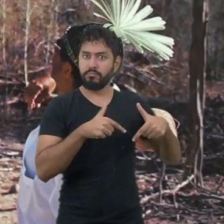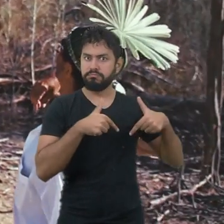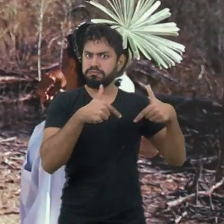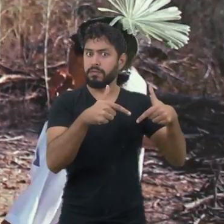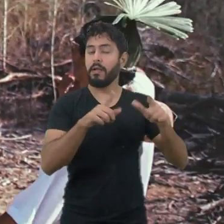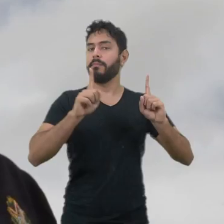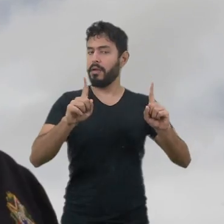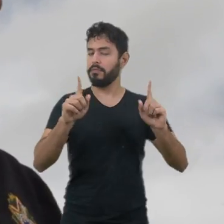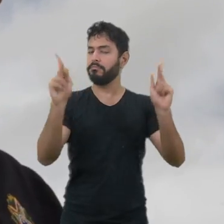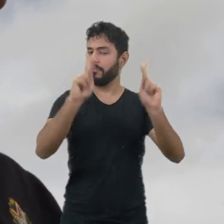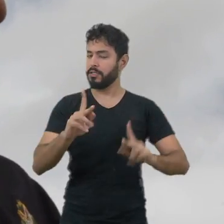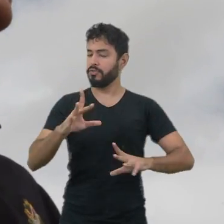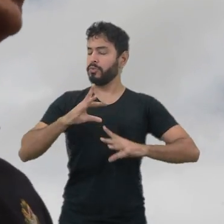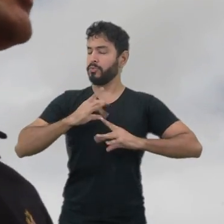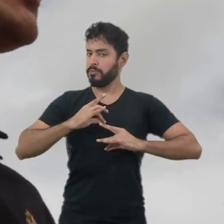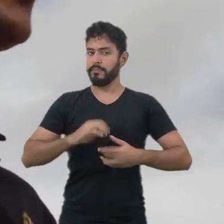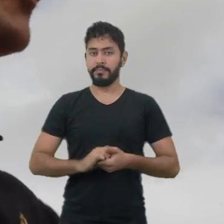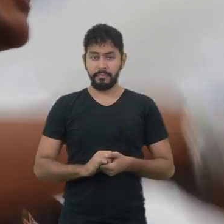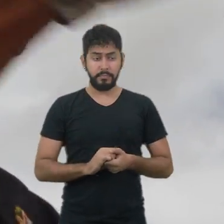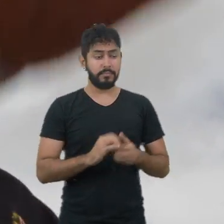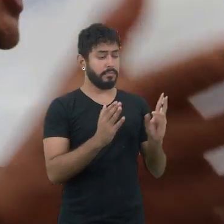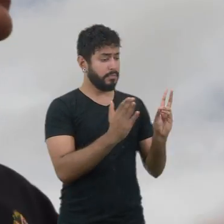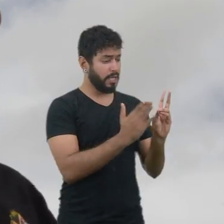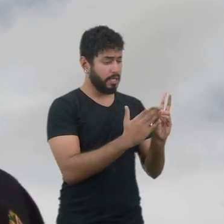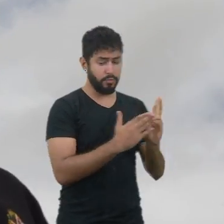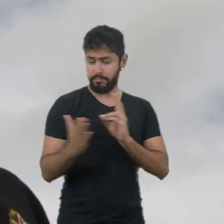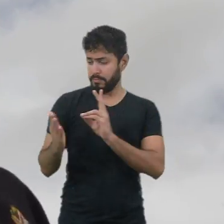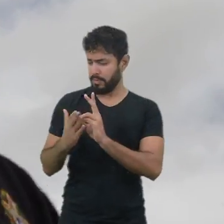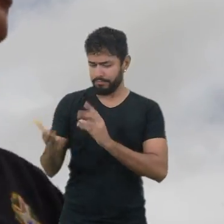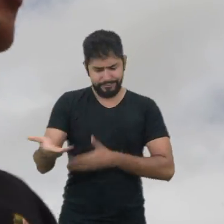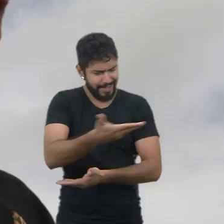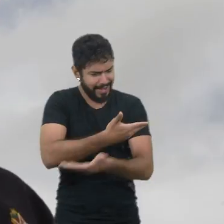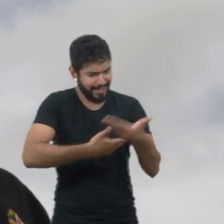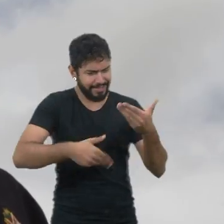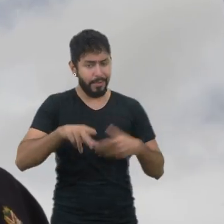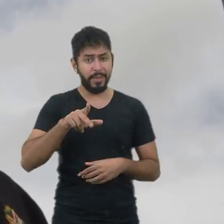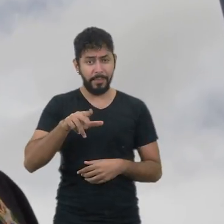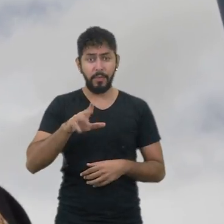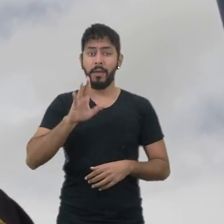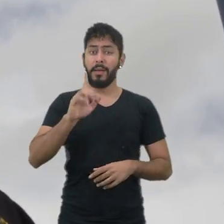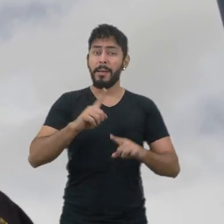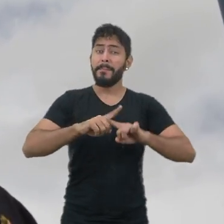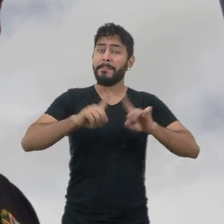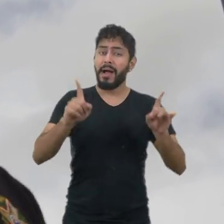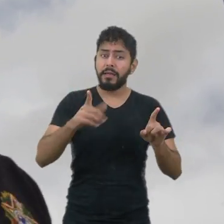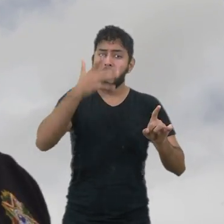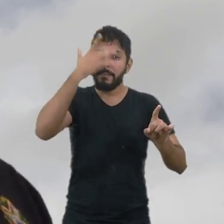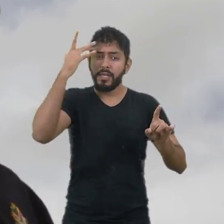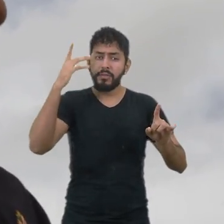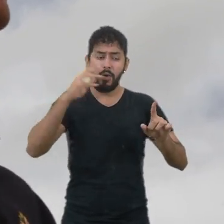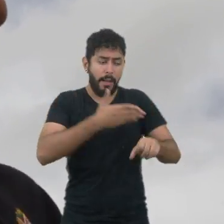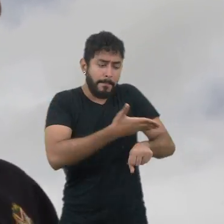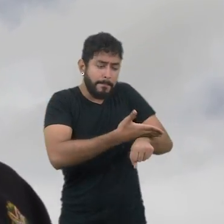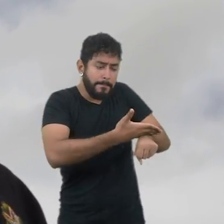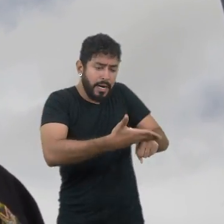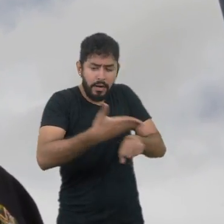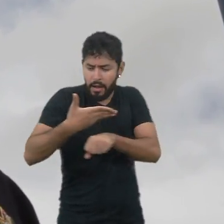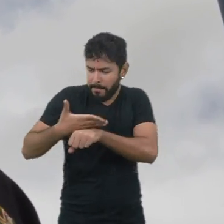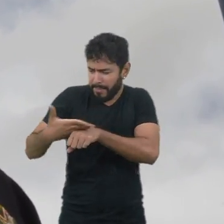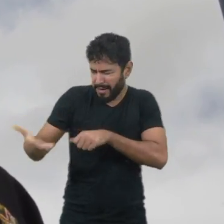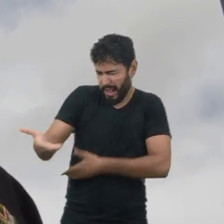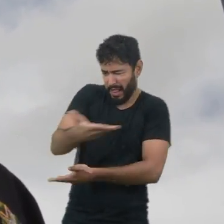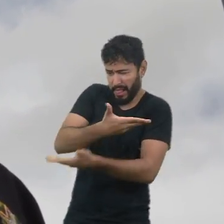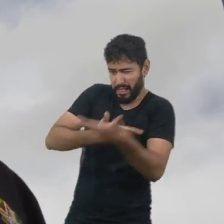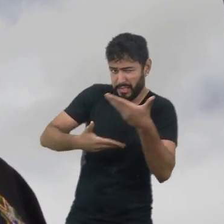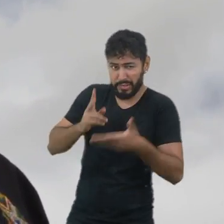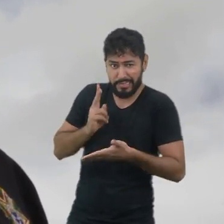mais pacata. Nós vemos o índio, qualquer que seja ele, como irmãos. E nem sempre o branco